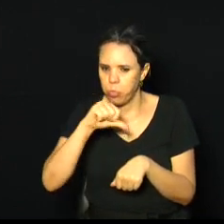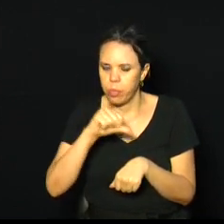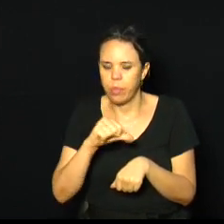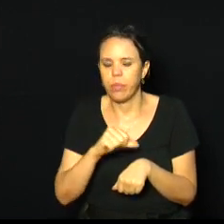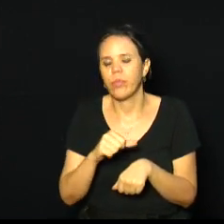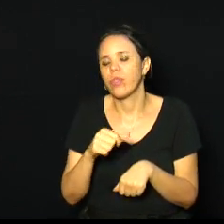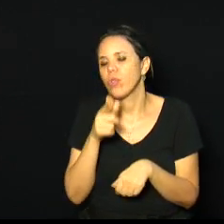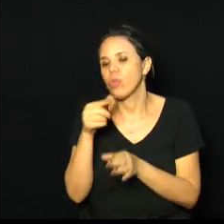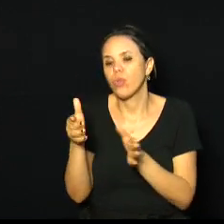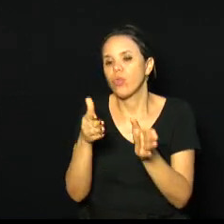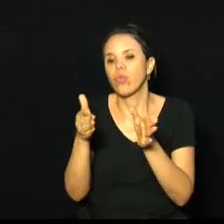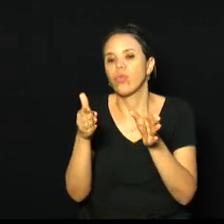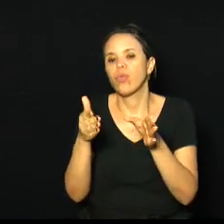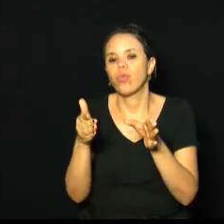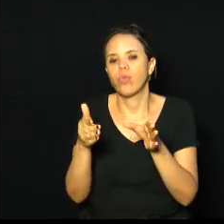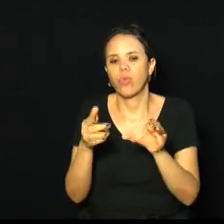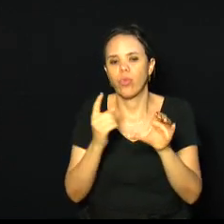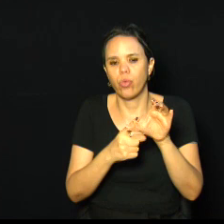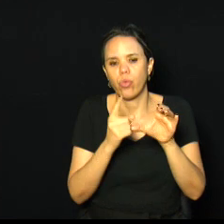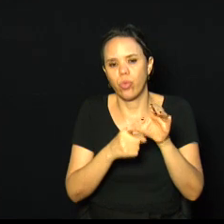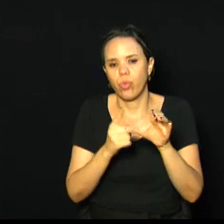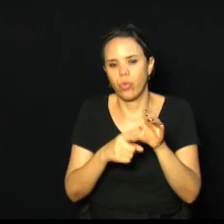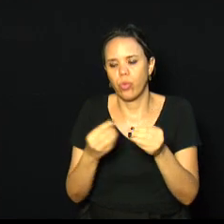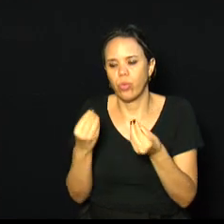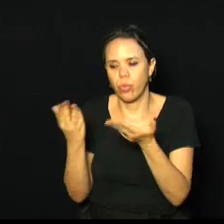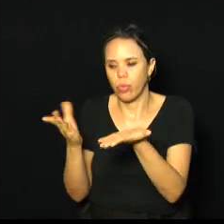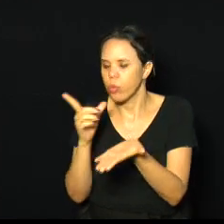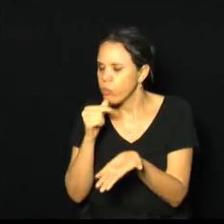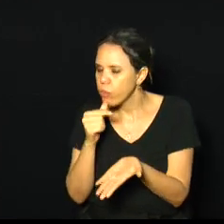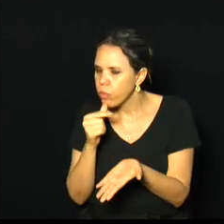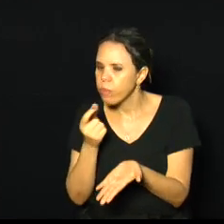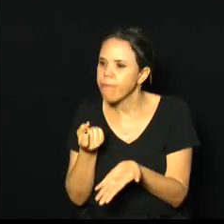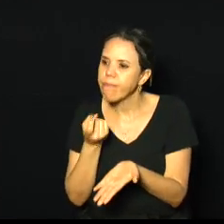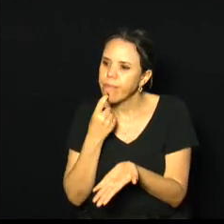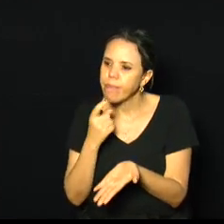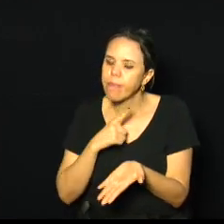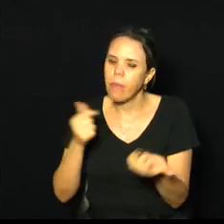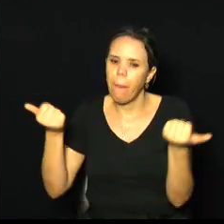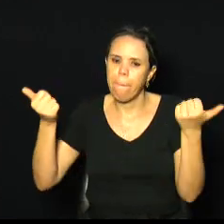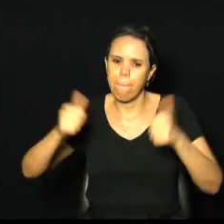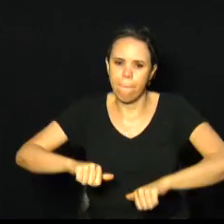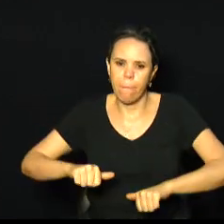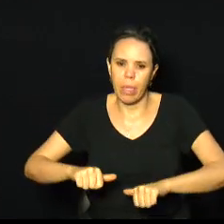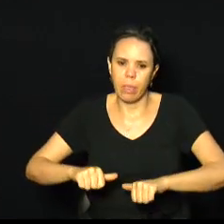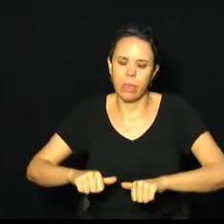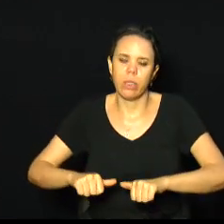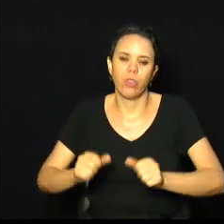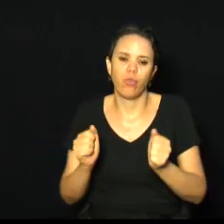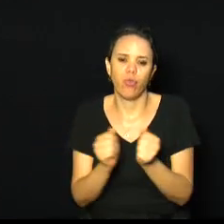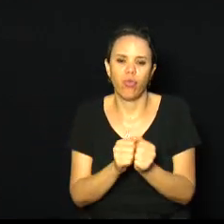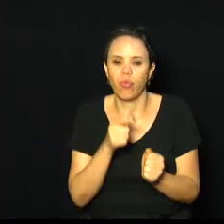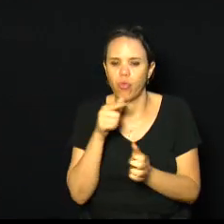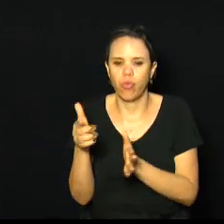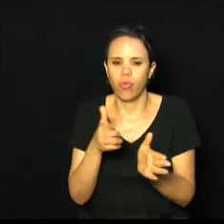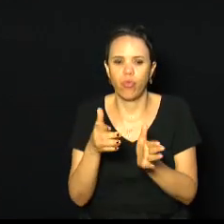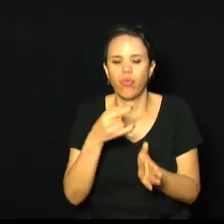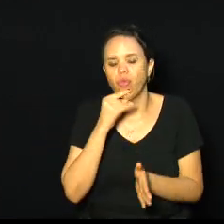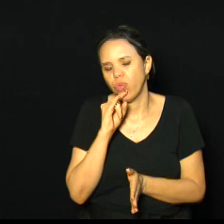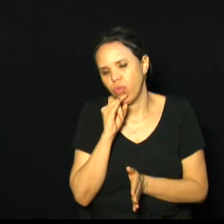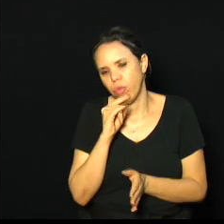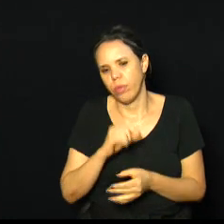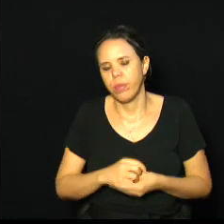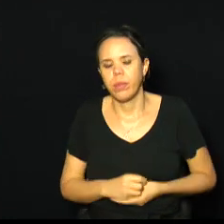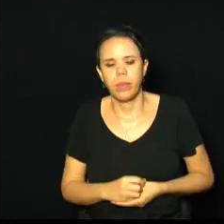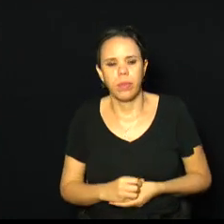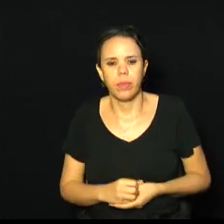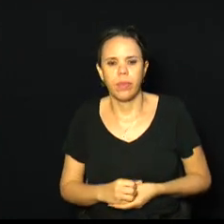Capivari, que abastece Campinas, tem uma das piores condições, junto com o rio Piracicaba,